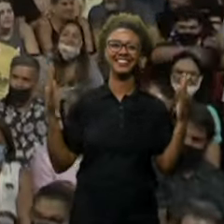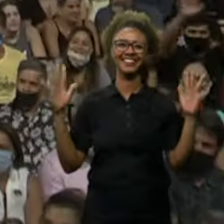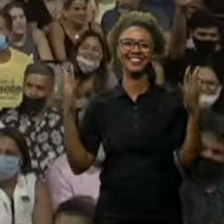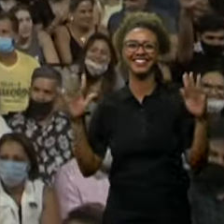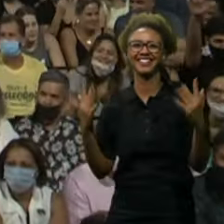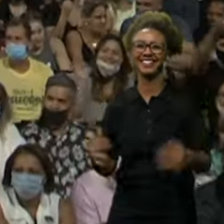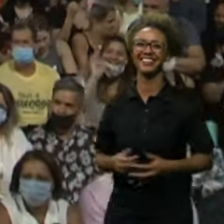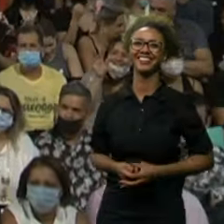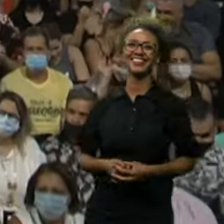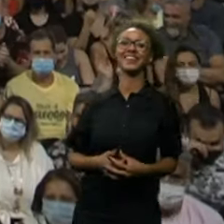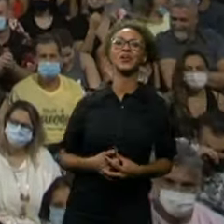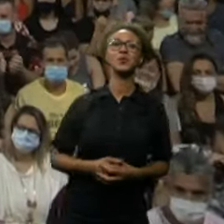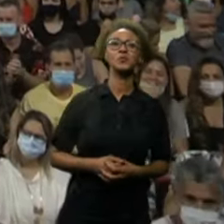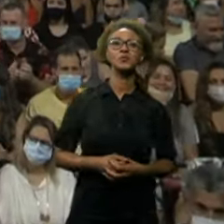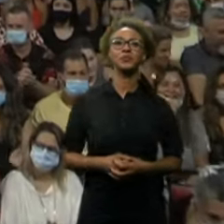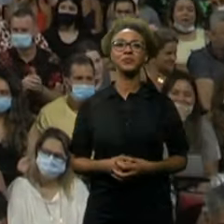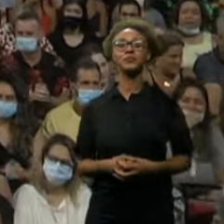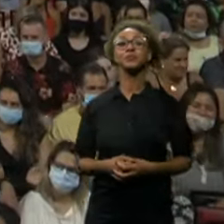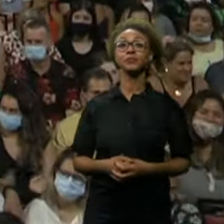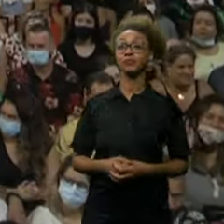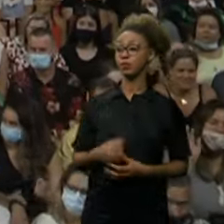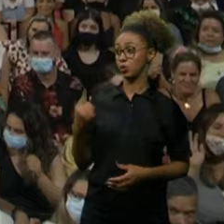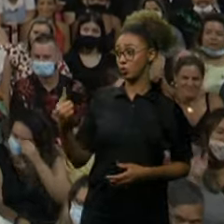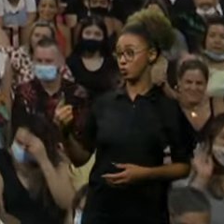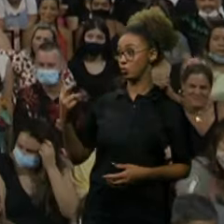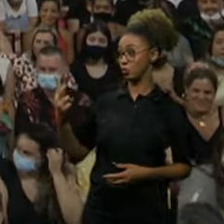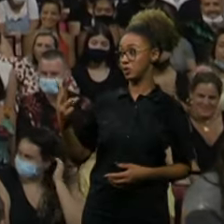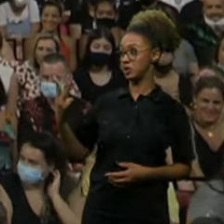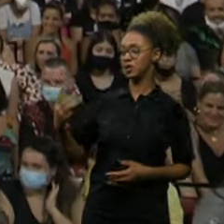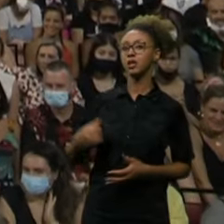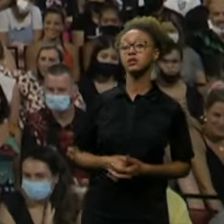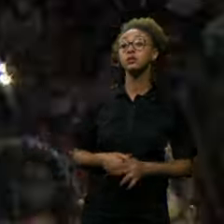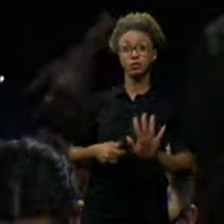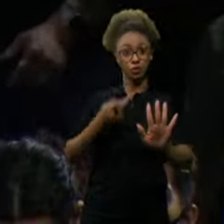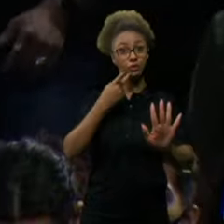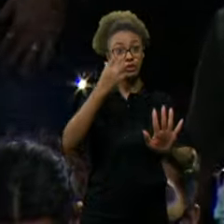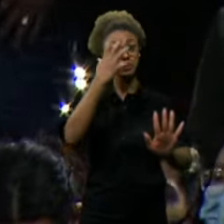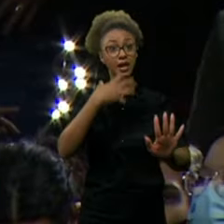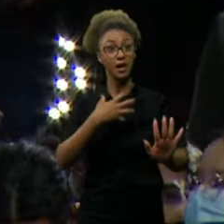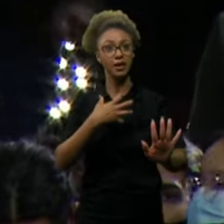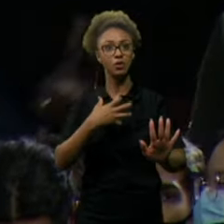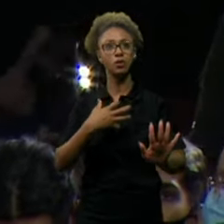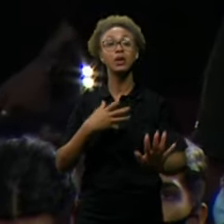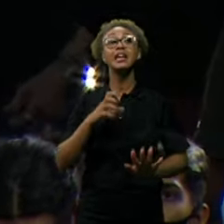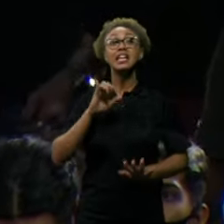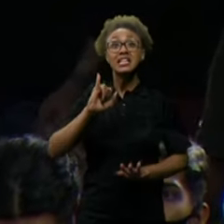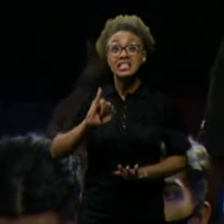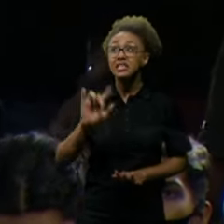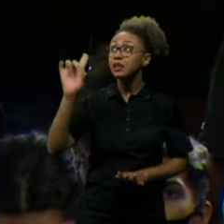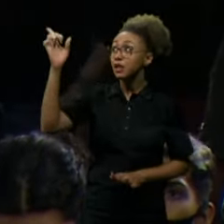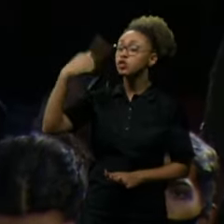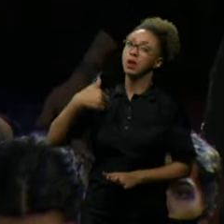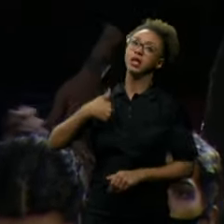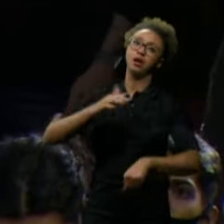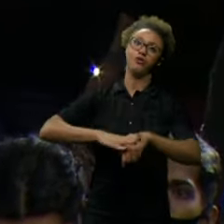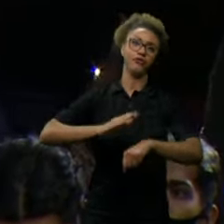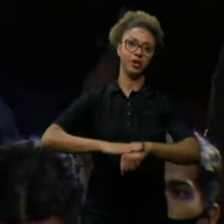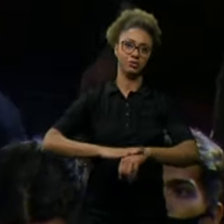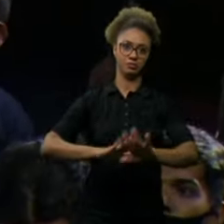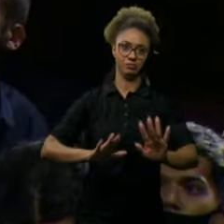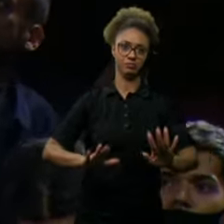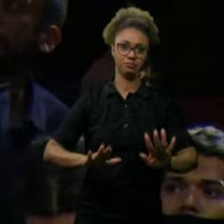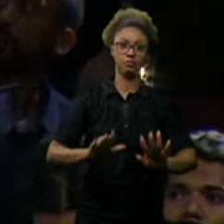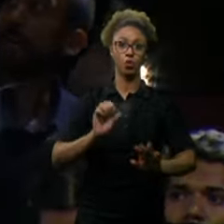E aí e no três isso é muito sério gente só faço isso Quando Deus manda